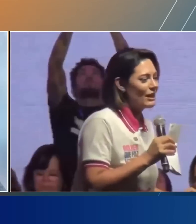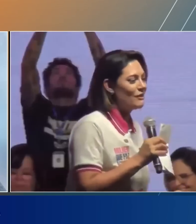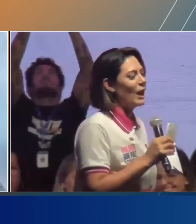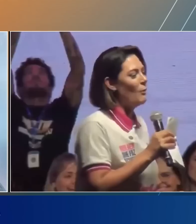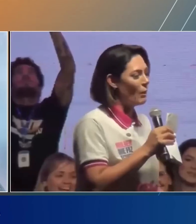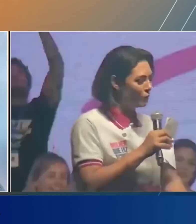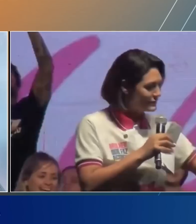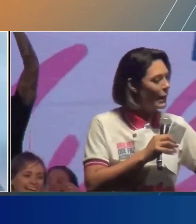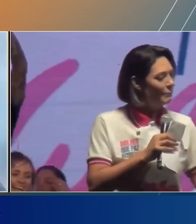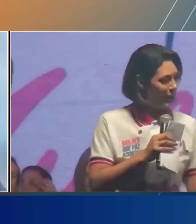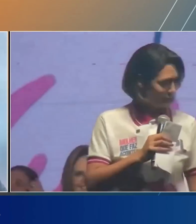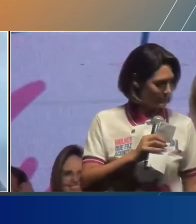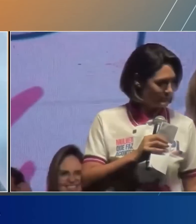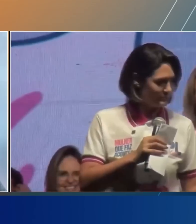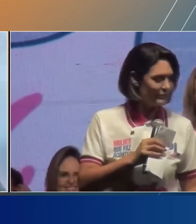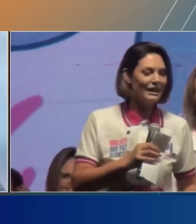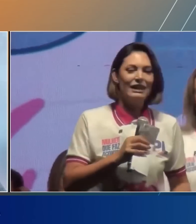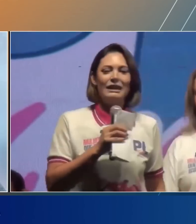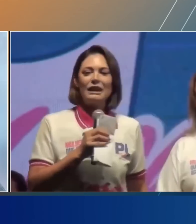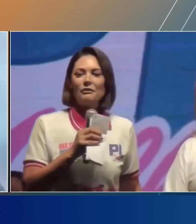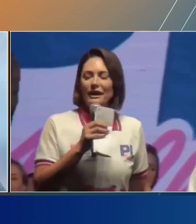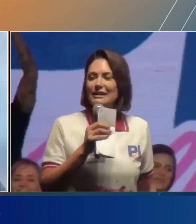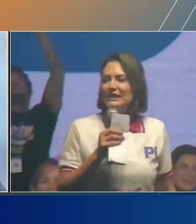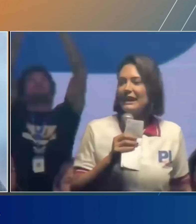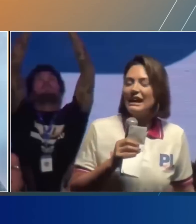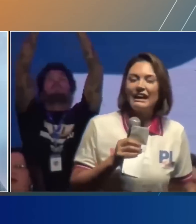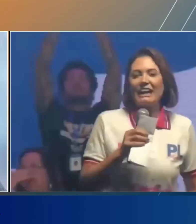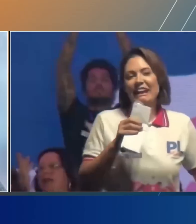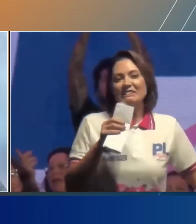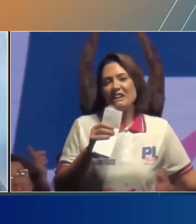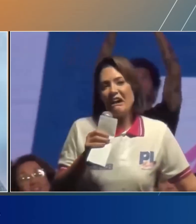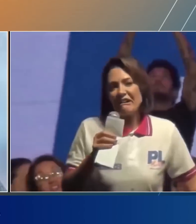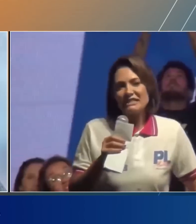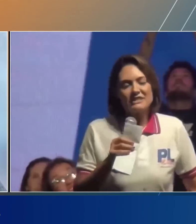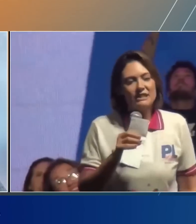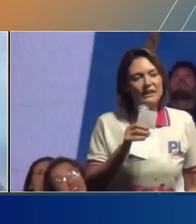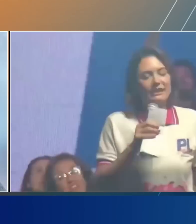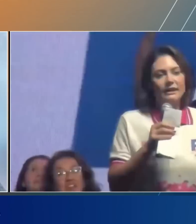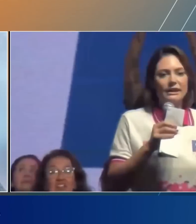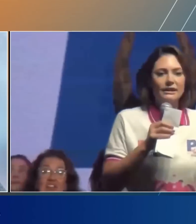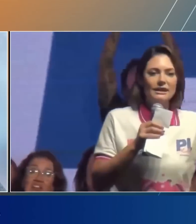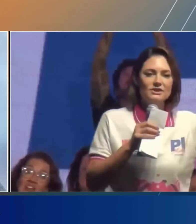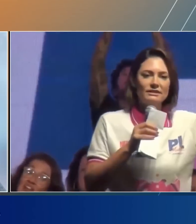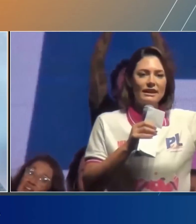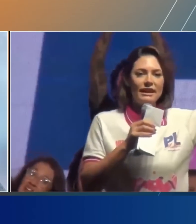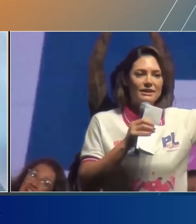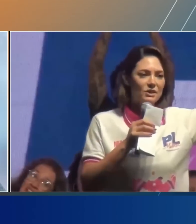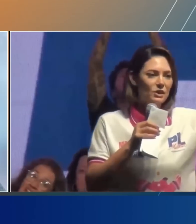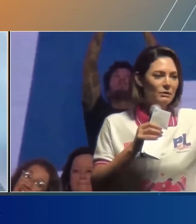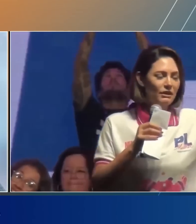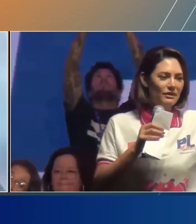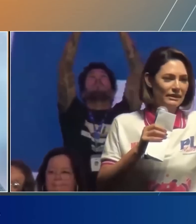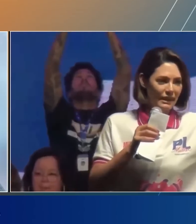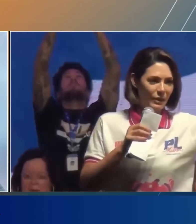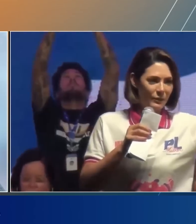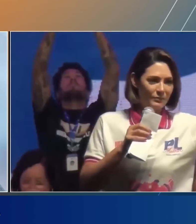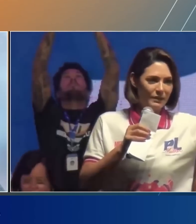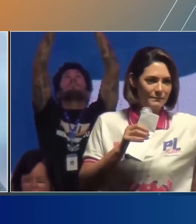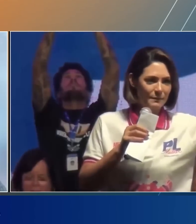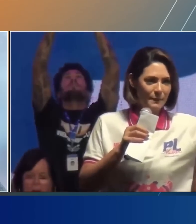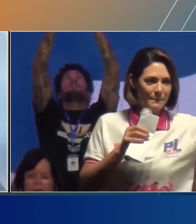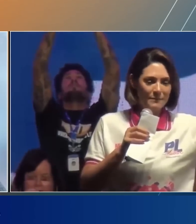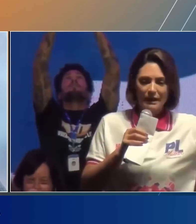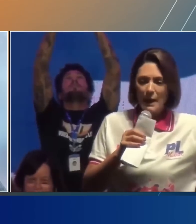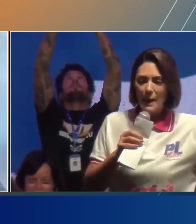Bolsonaro oprimindo ela no palanque também, que faz uma diferença enorme, né? Então, cuidado com ela. E claro, isso aí, né, Edu, isso aí é o ataque à